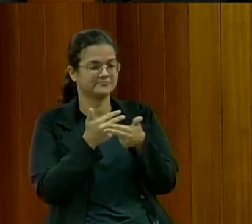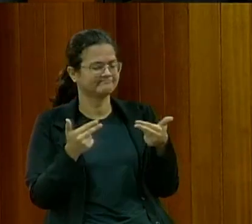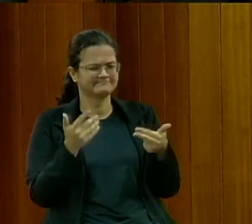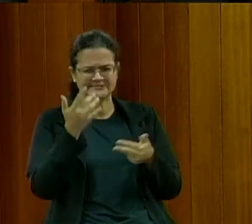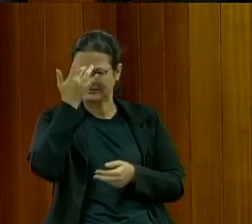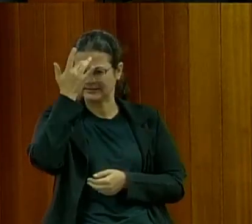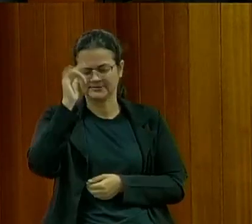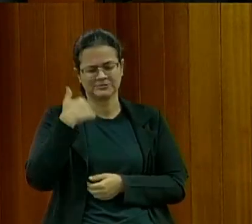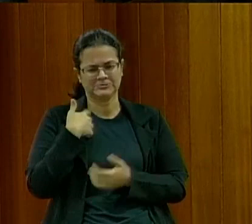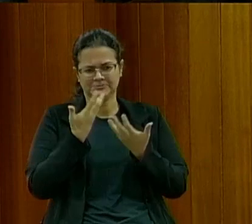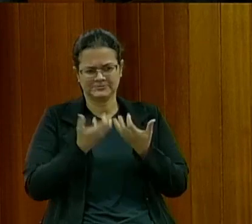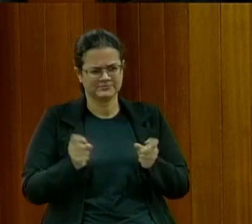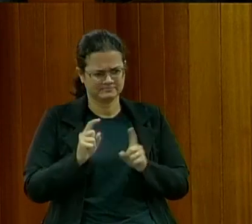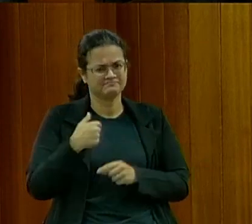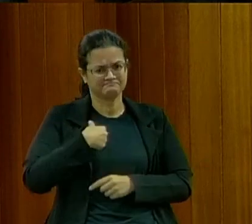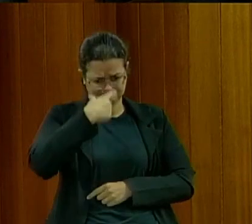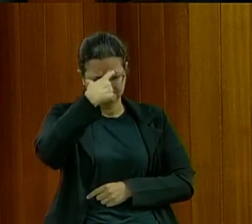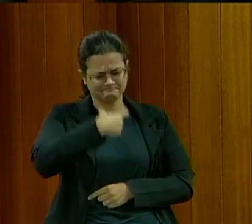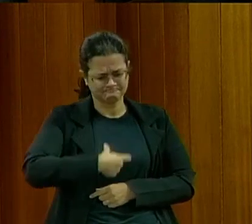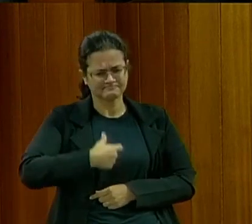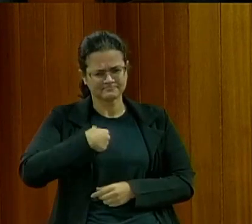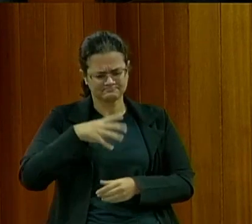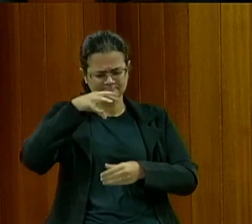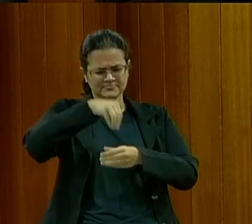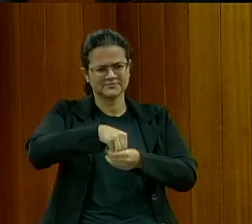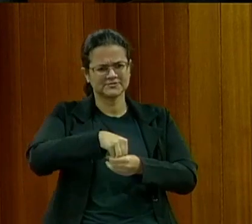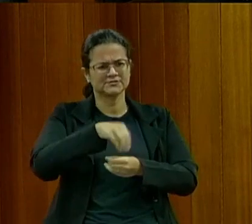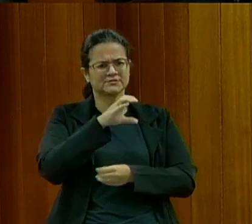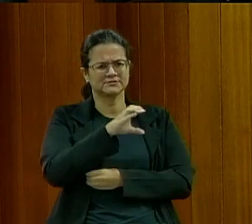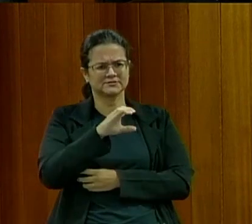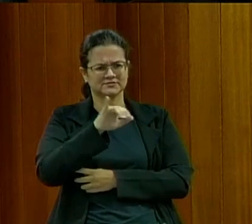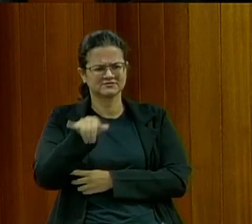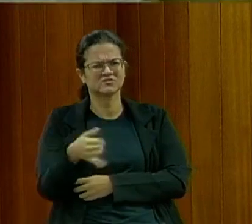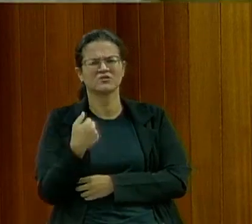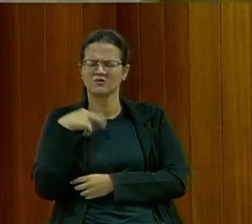da CCJ, eu vejo o esforço que nós fazemos ali.